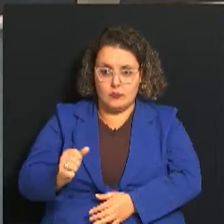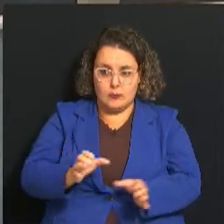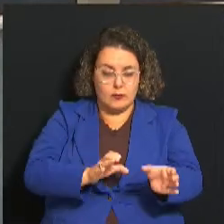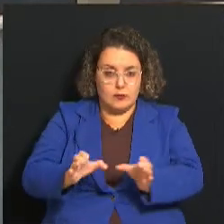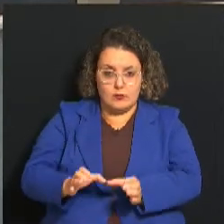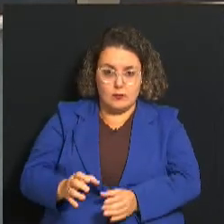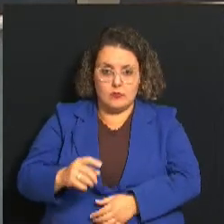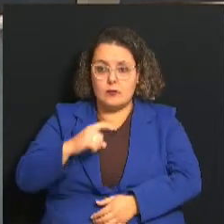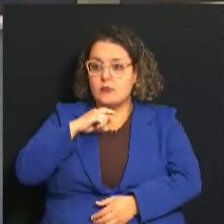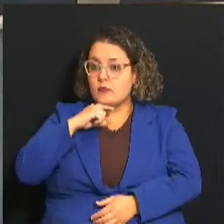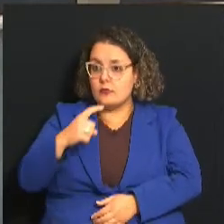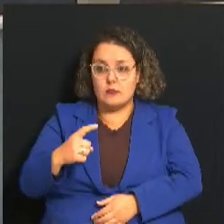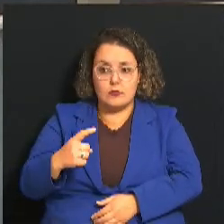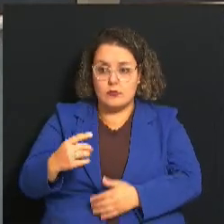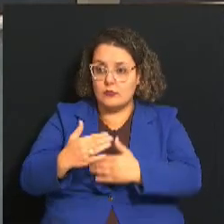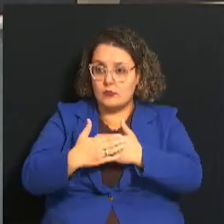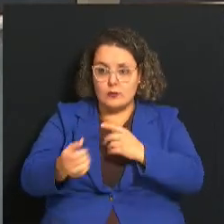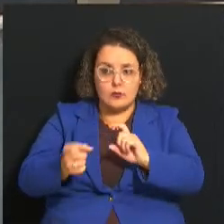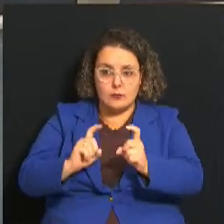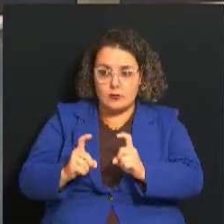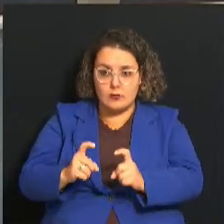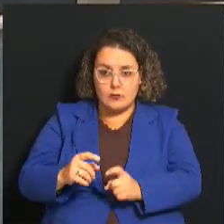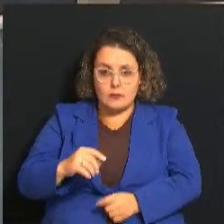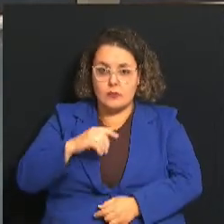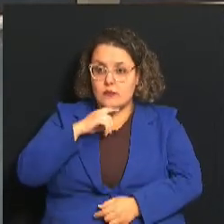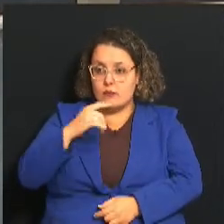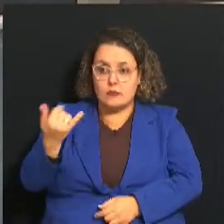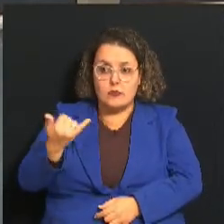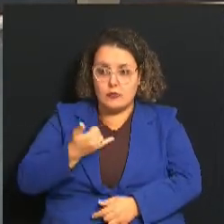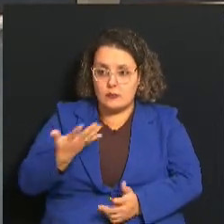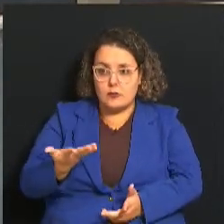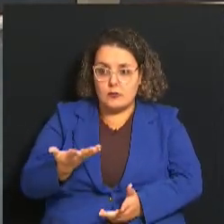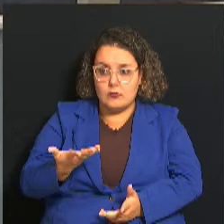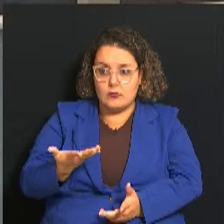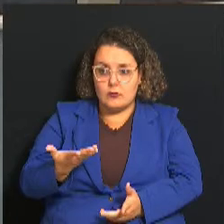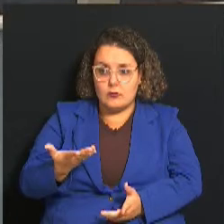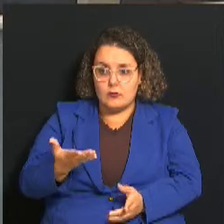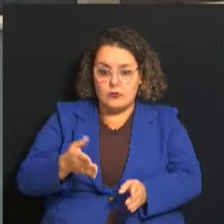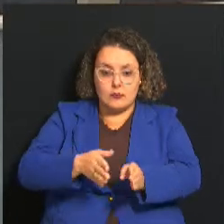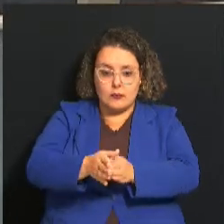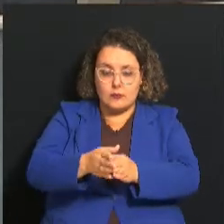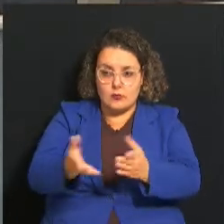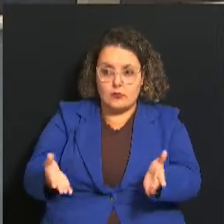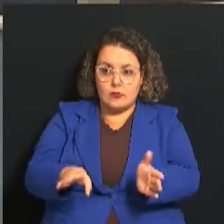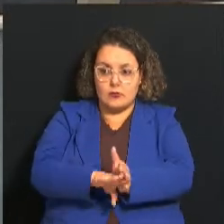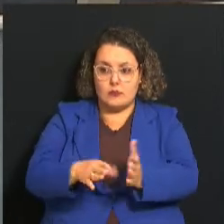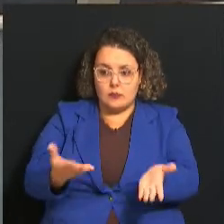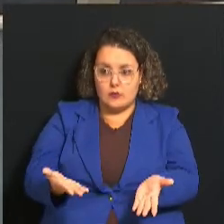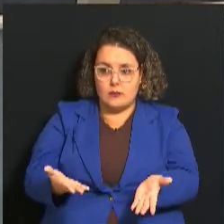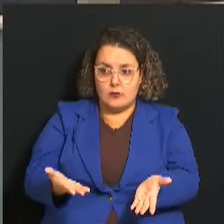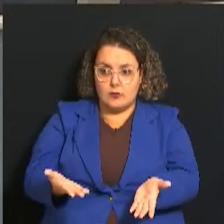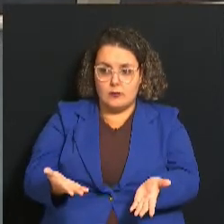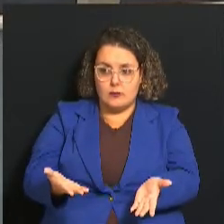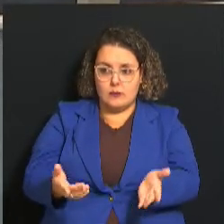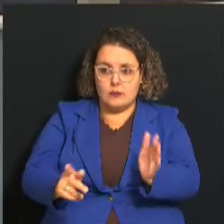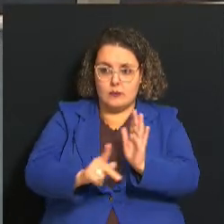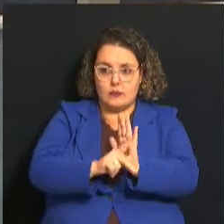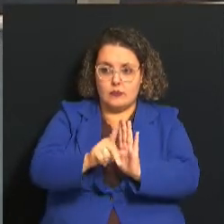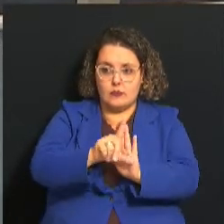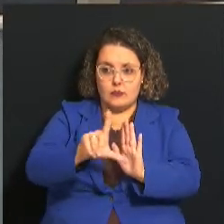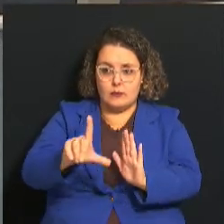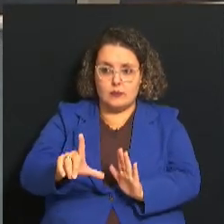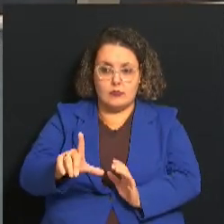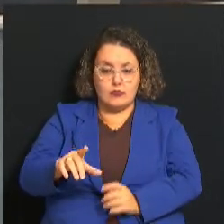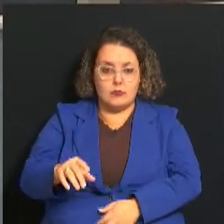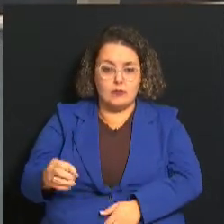chamou para essa reunião, ninguém me falou, ninguém orientou a gente. Chegamos e, tem um PL novo que está lá